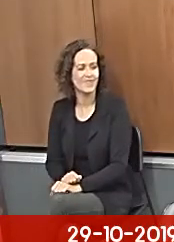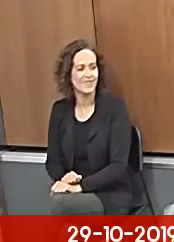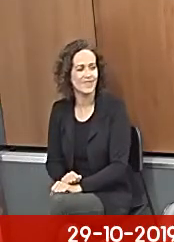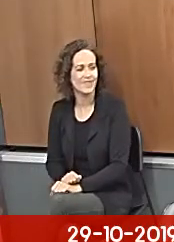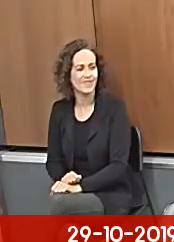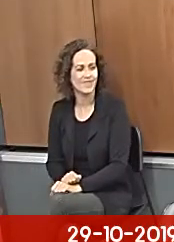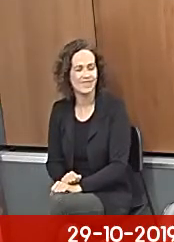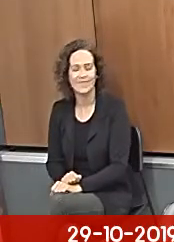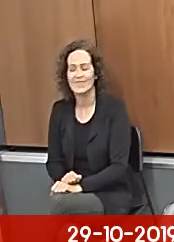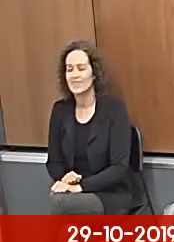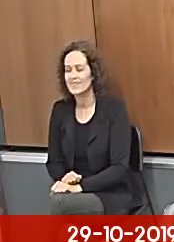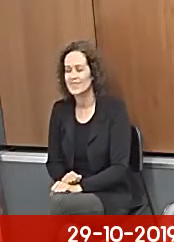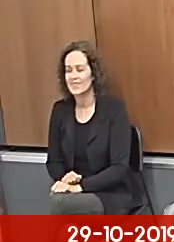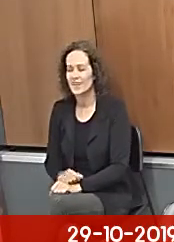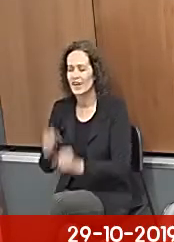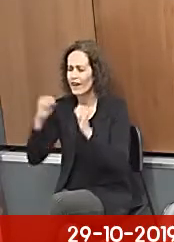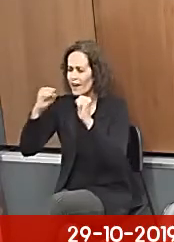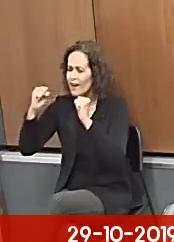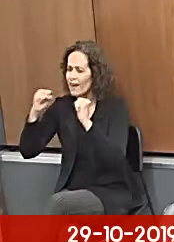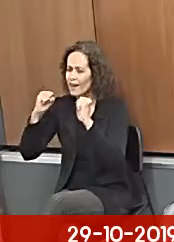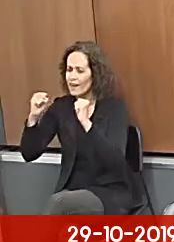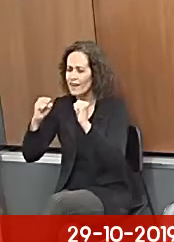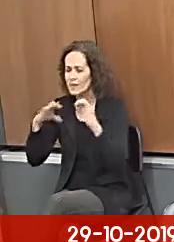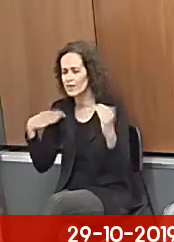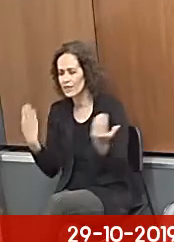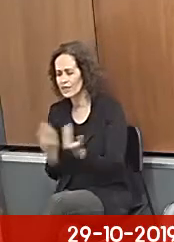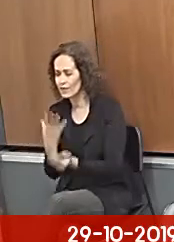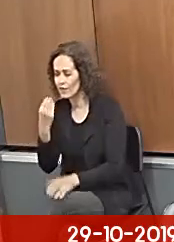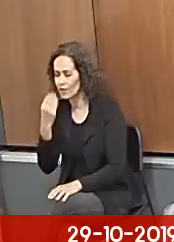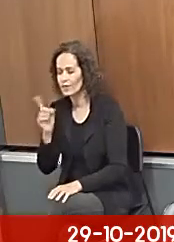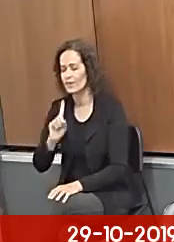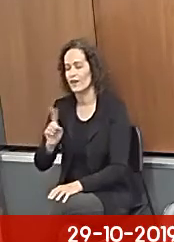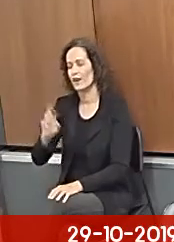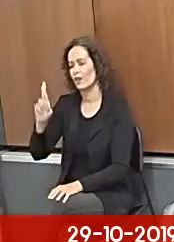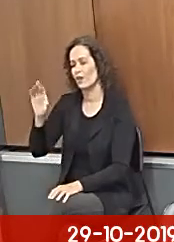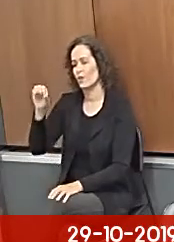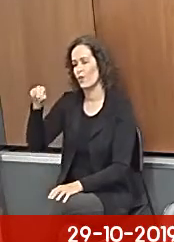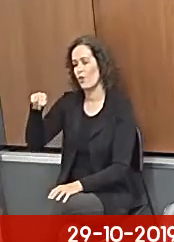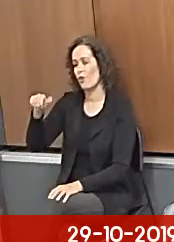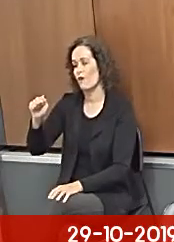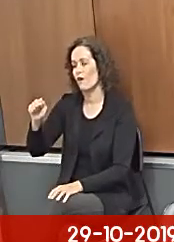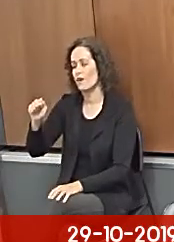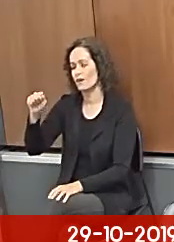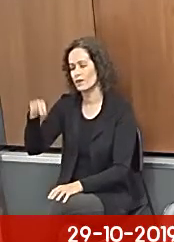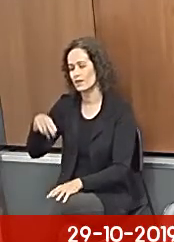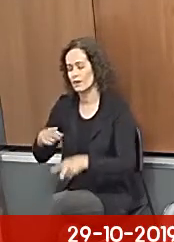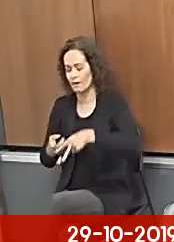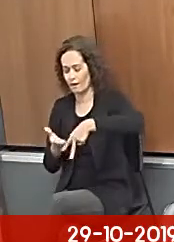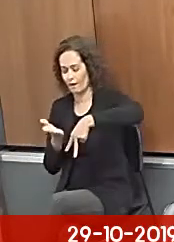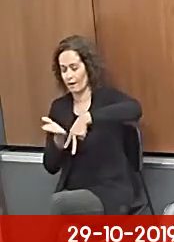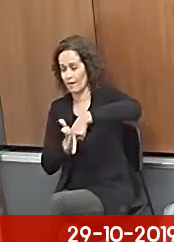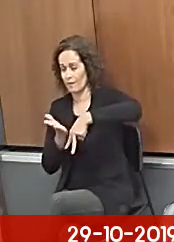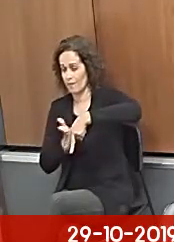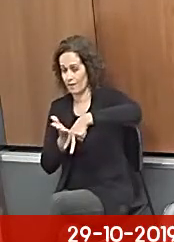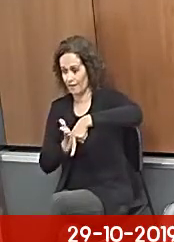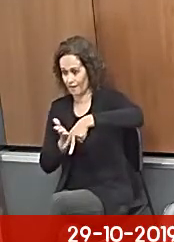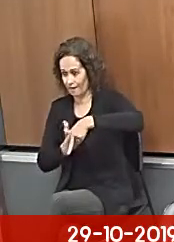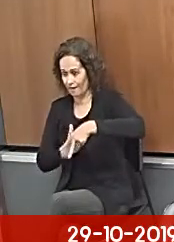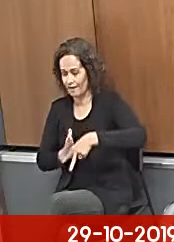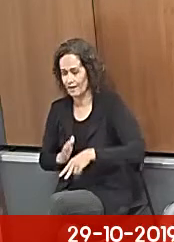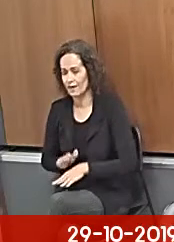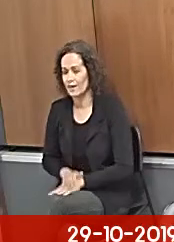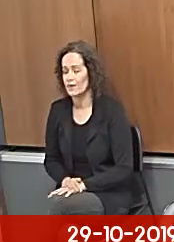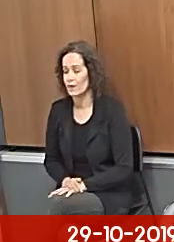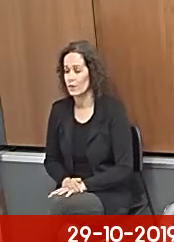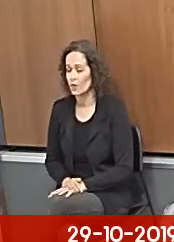foto do Mineirão vibrando, é ele? Não, aquele é o Ronan. O Ronan é que não Ronan. Tem uma perna. É. Porque, recapitulando, o goleiro não